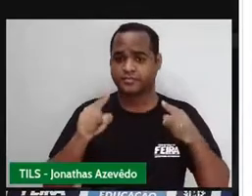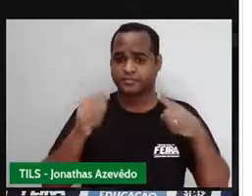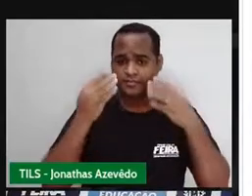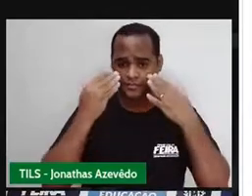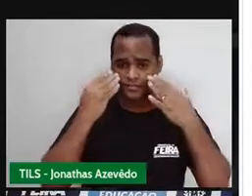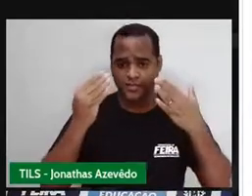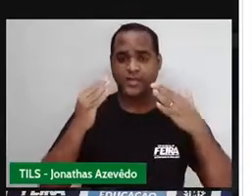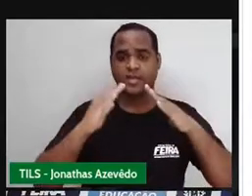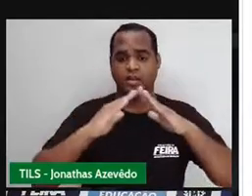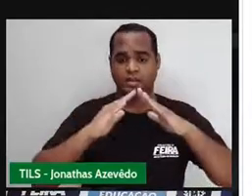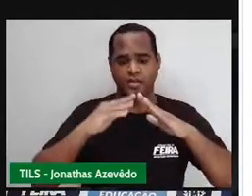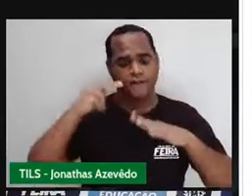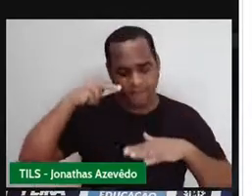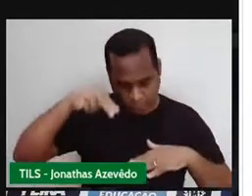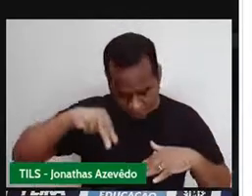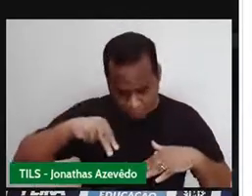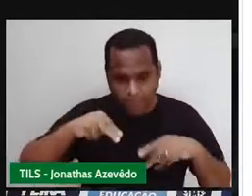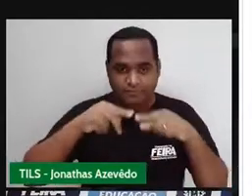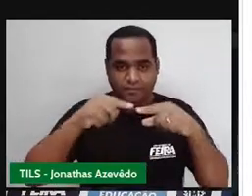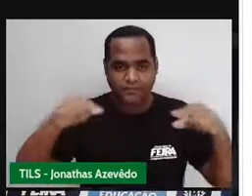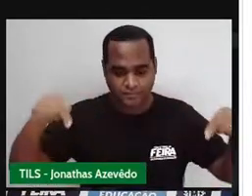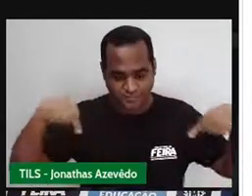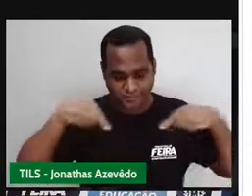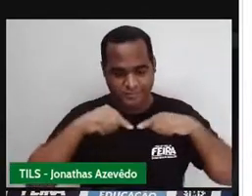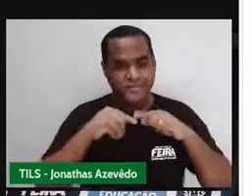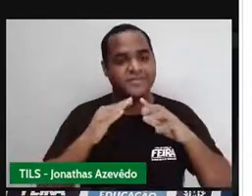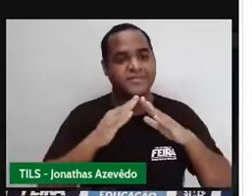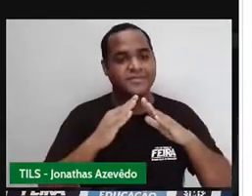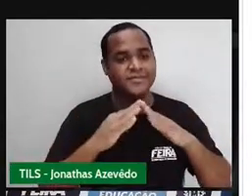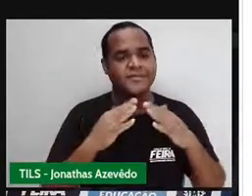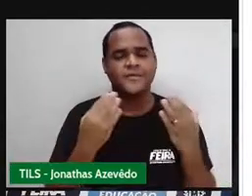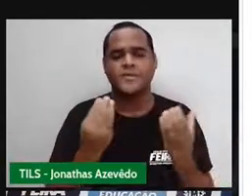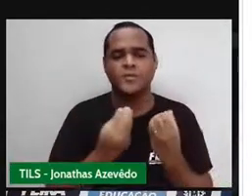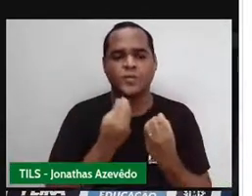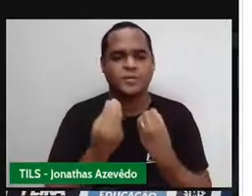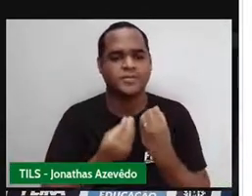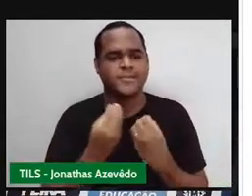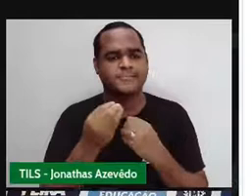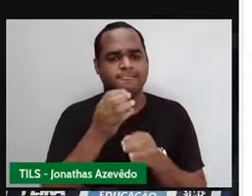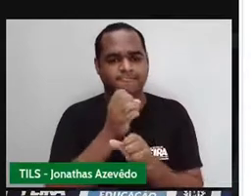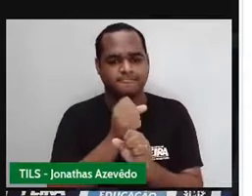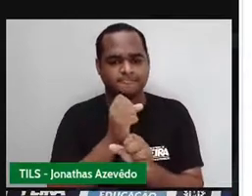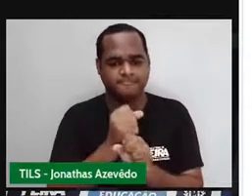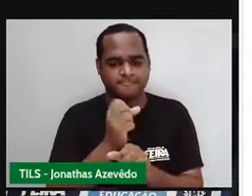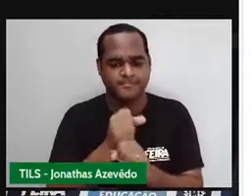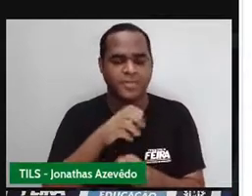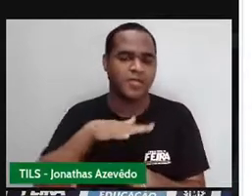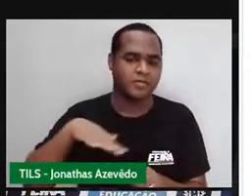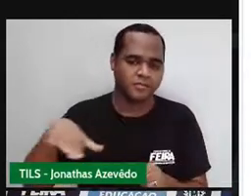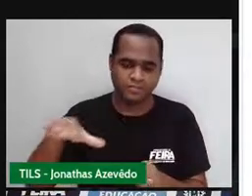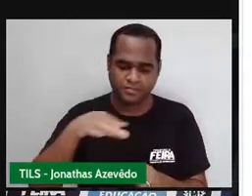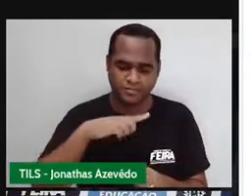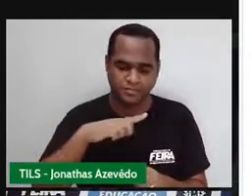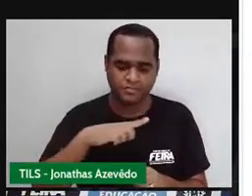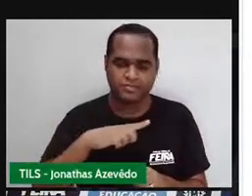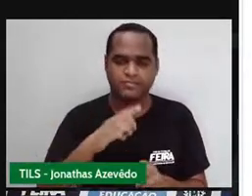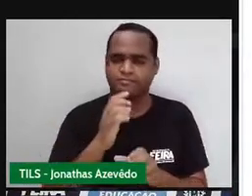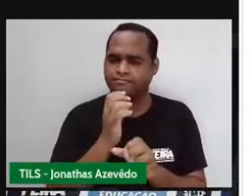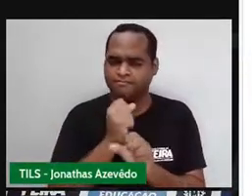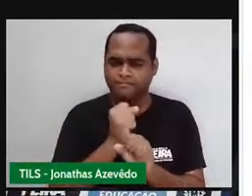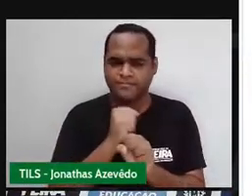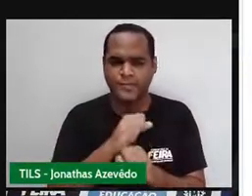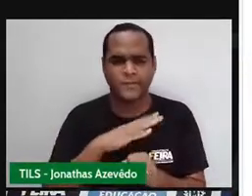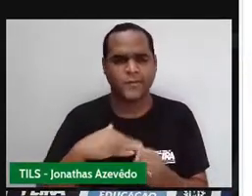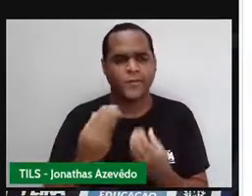é a planta da casa a planta do imóvel de que forma que a gente vai calcular essa área se a gente não tem